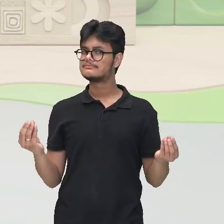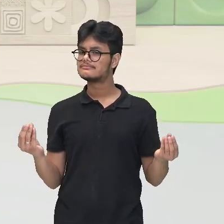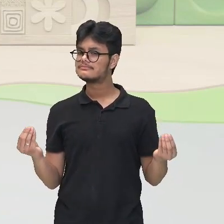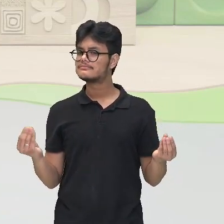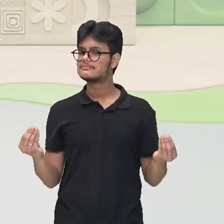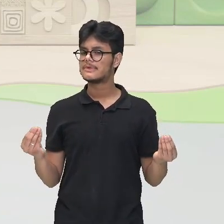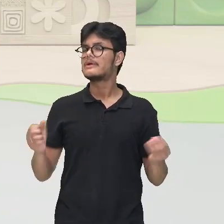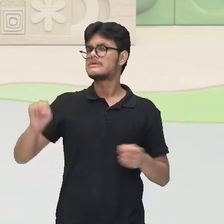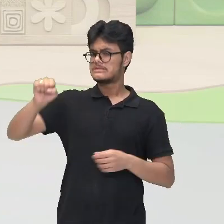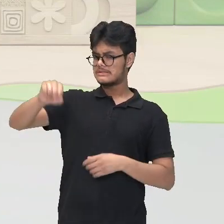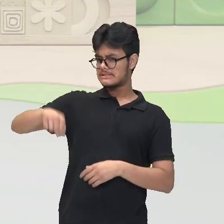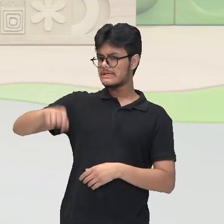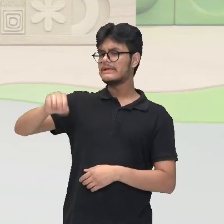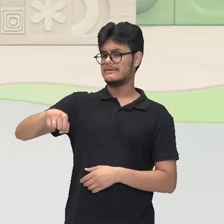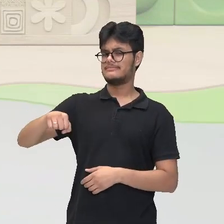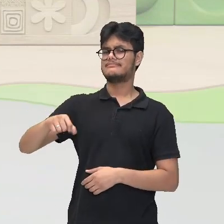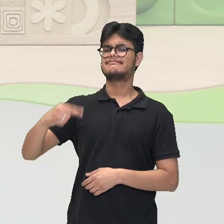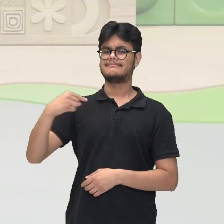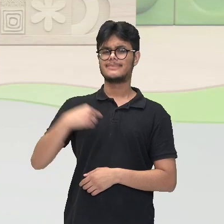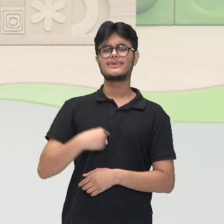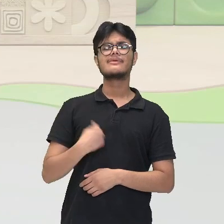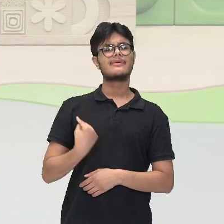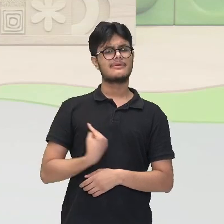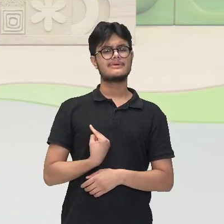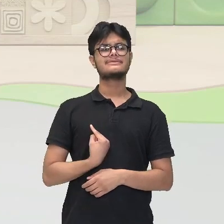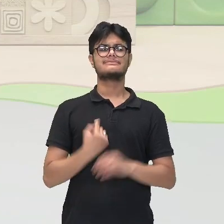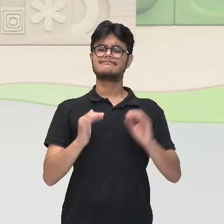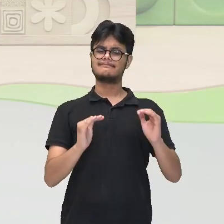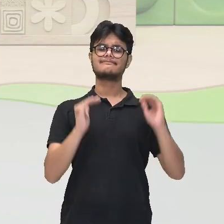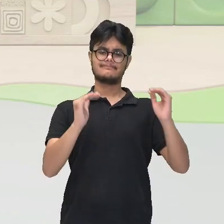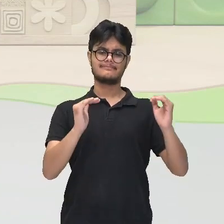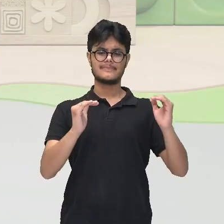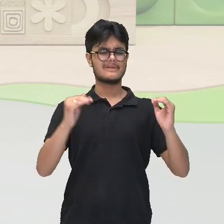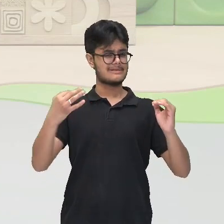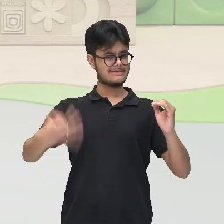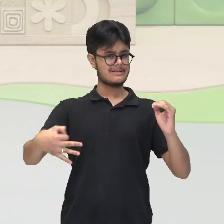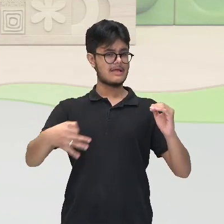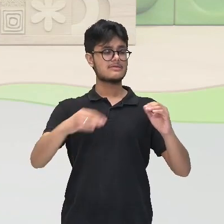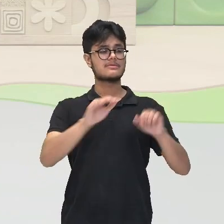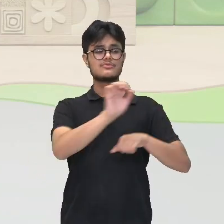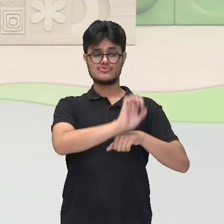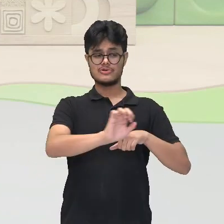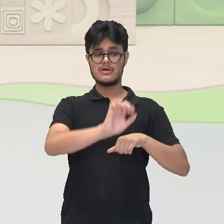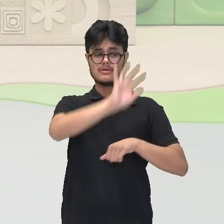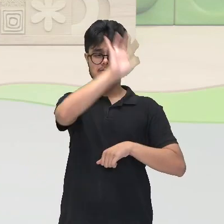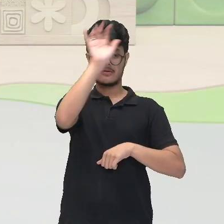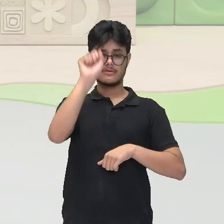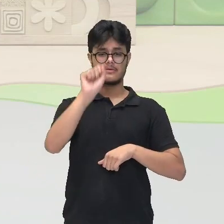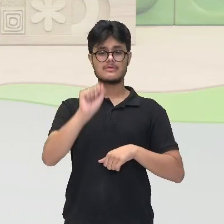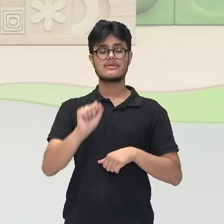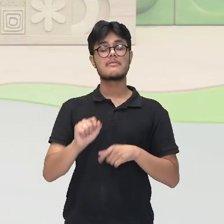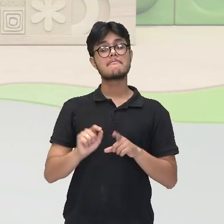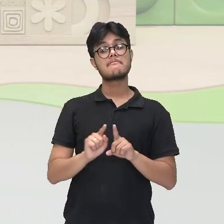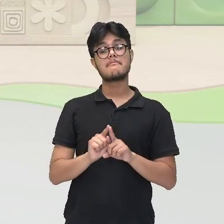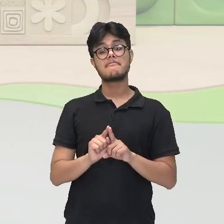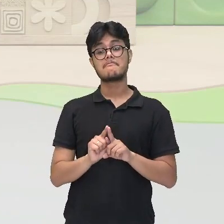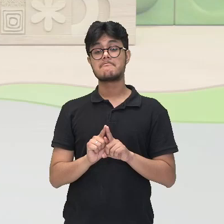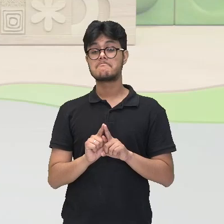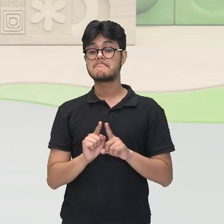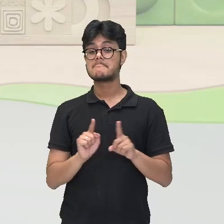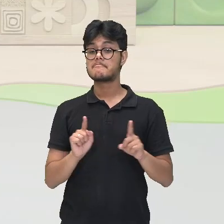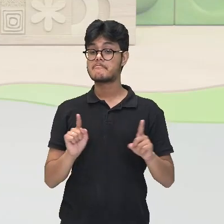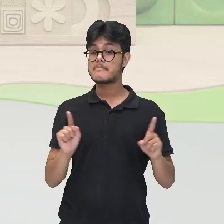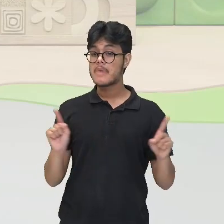frente sim, né? Hoje já outros estados vacinam também os adolescentes contra o